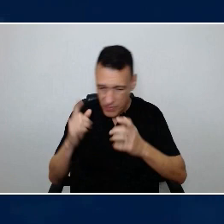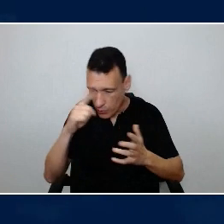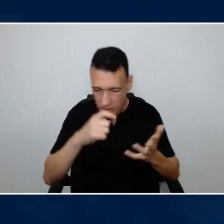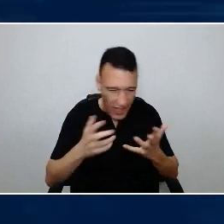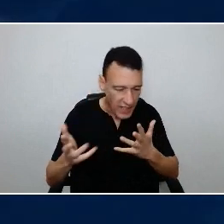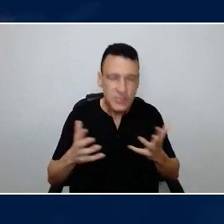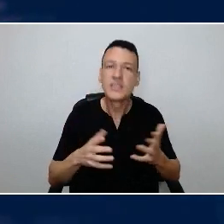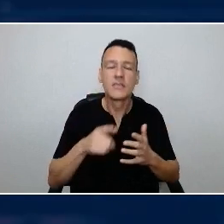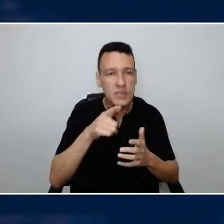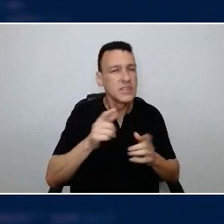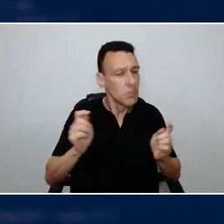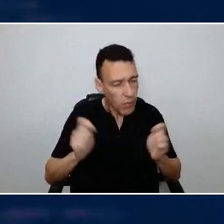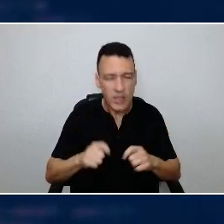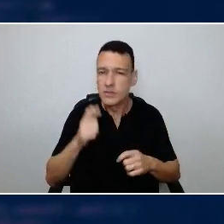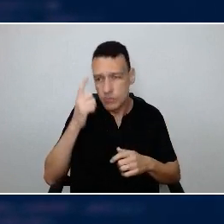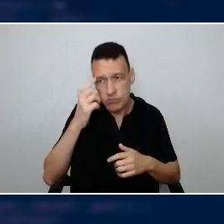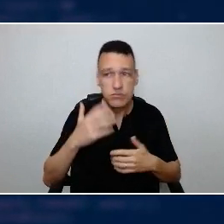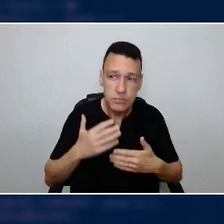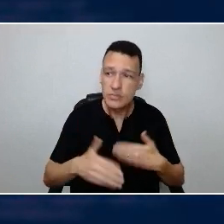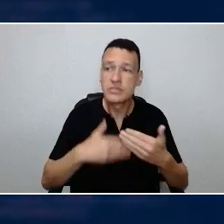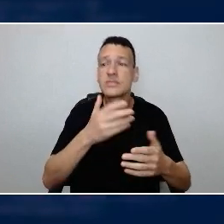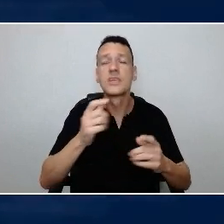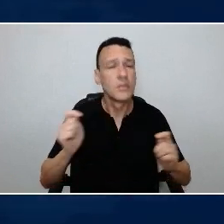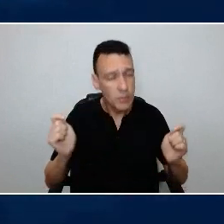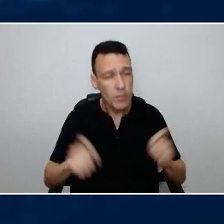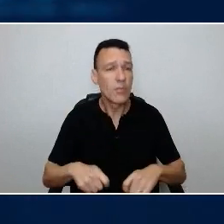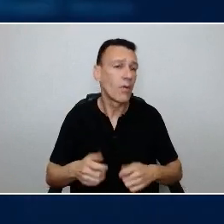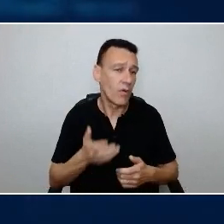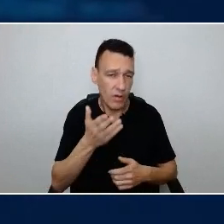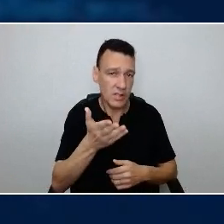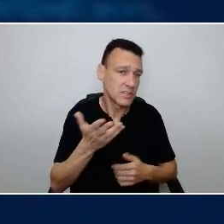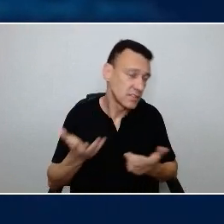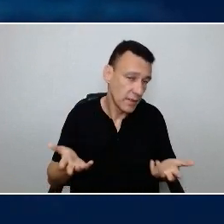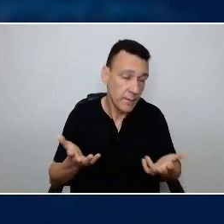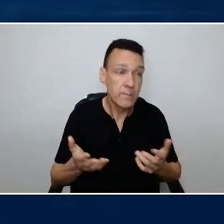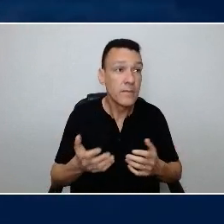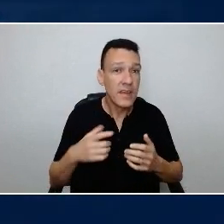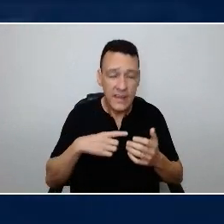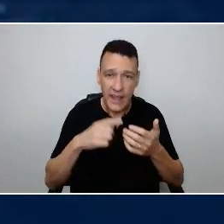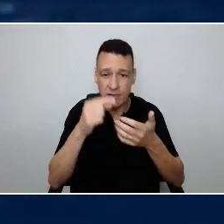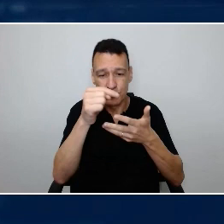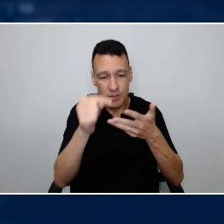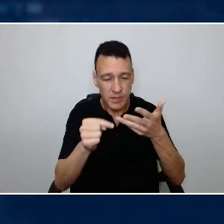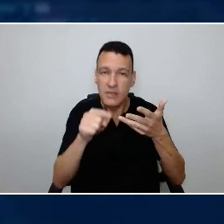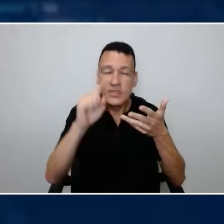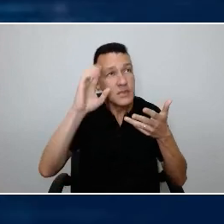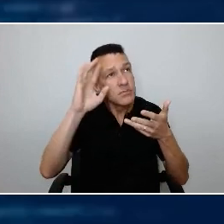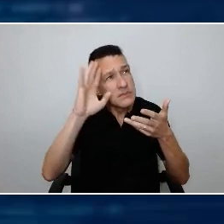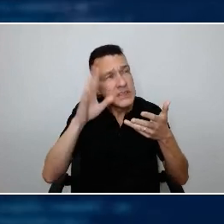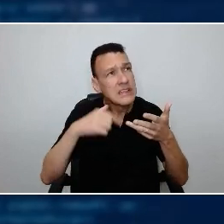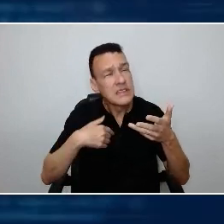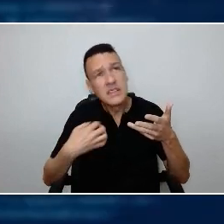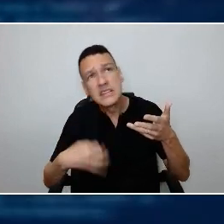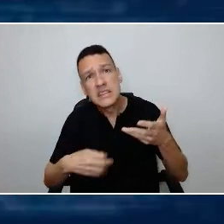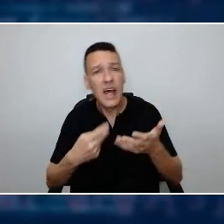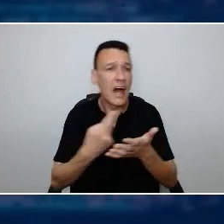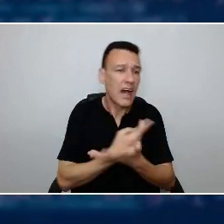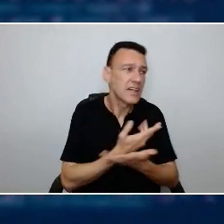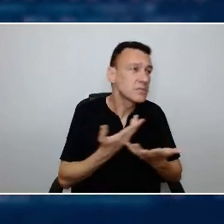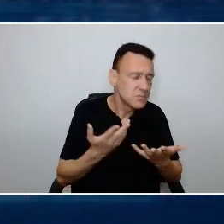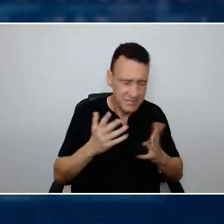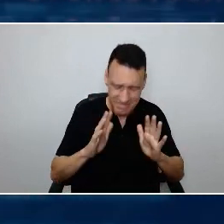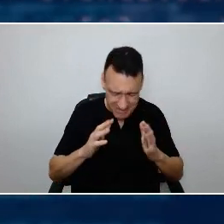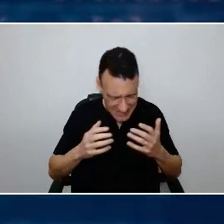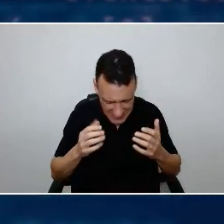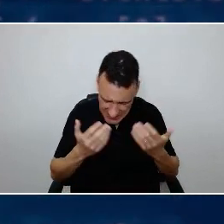vão que vão fazer você se questionar se você tá no caminho certo mas quer saber no final Vale super a pena